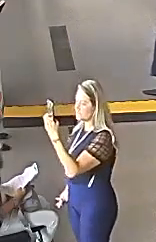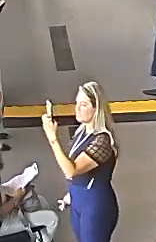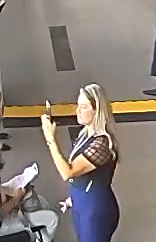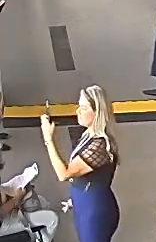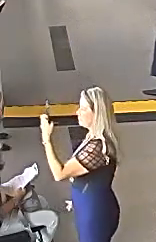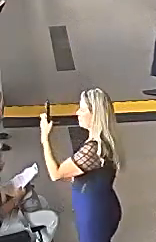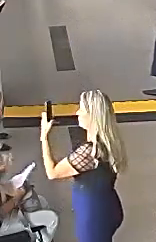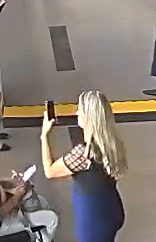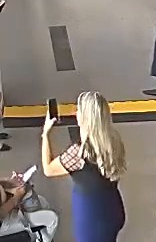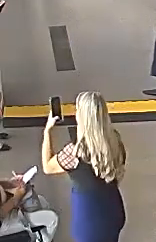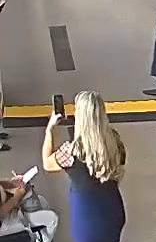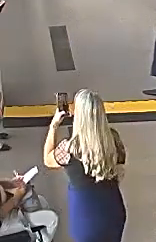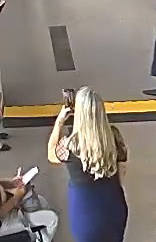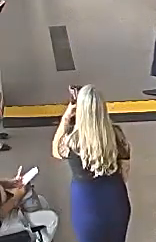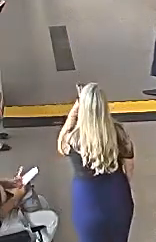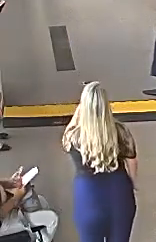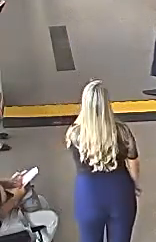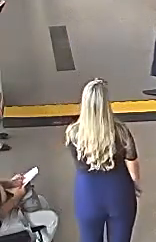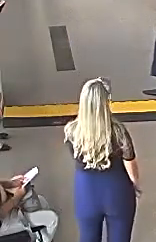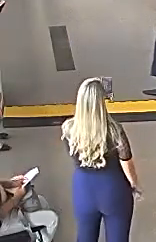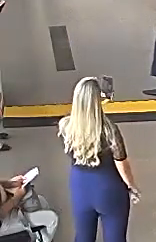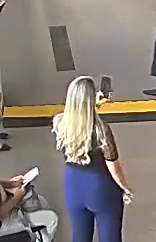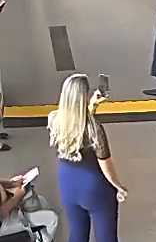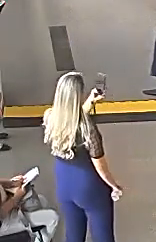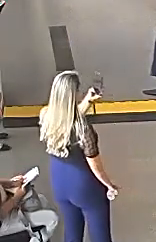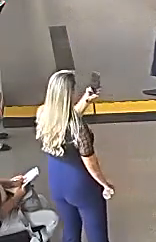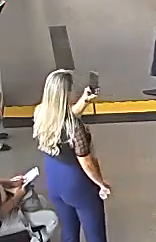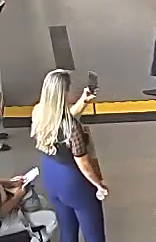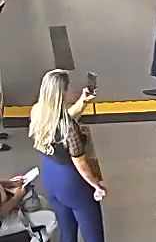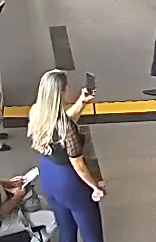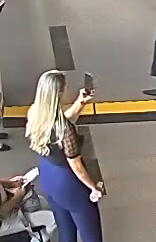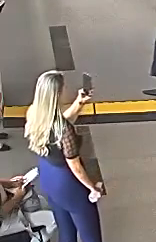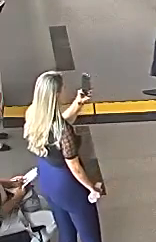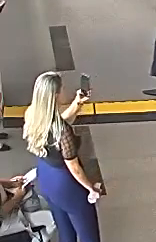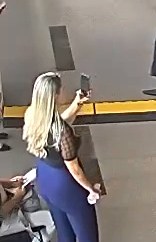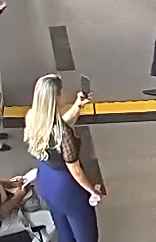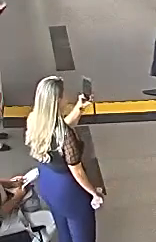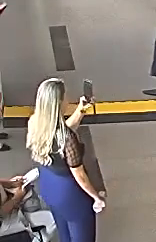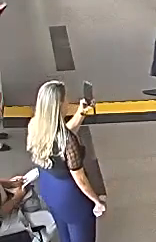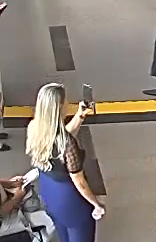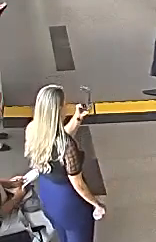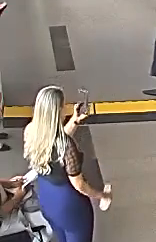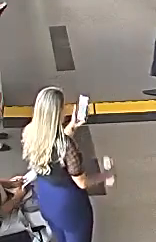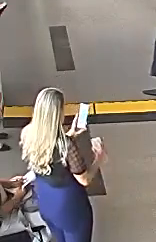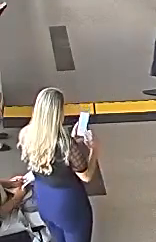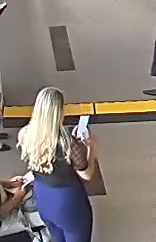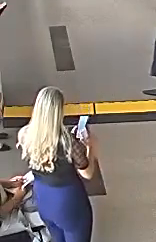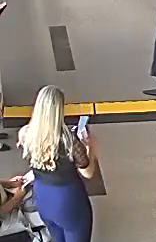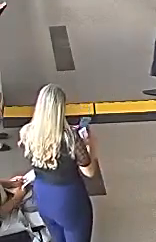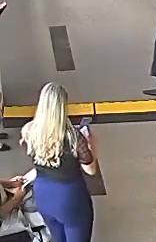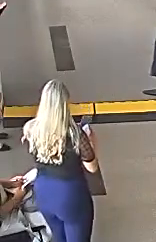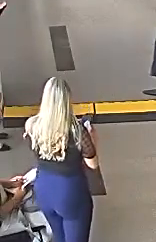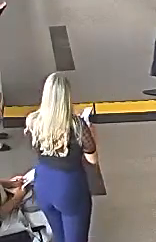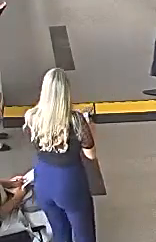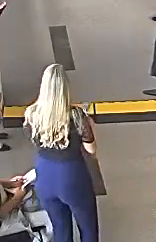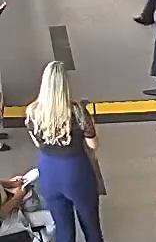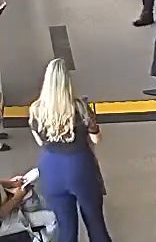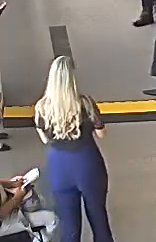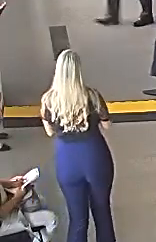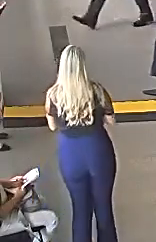no sindicato Sindipass, para que a carteirinha do Sindipass seja confeccionada